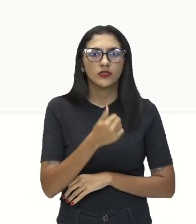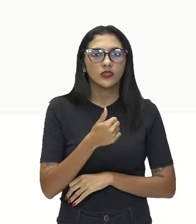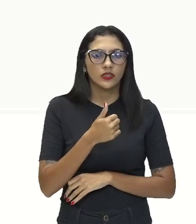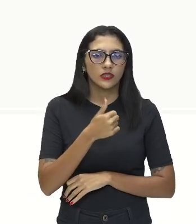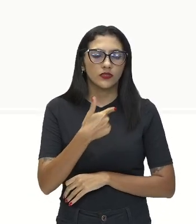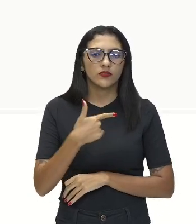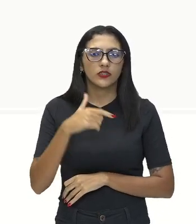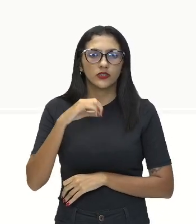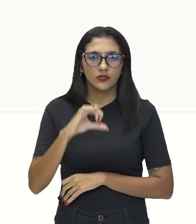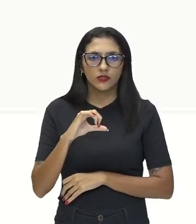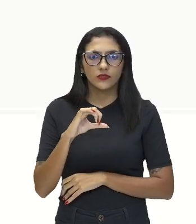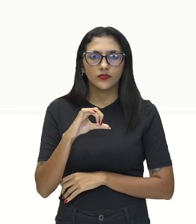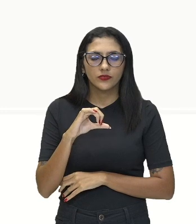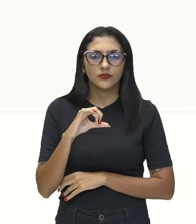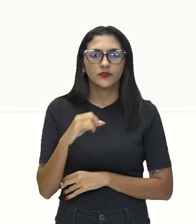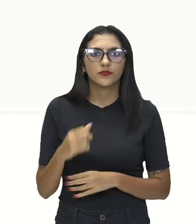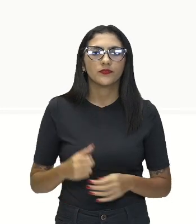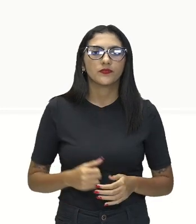9,